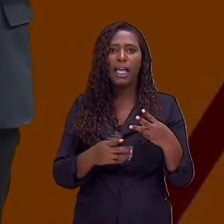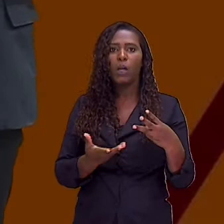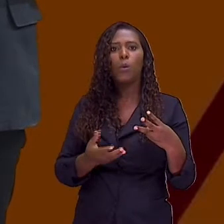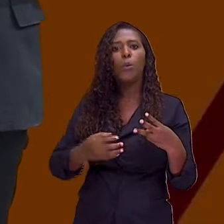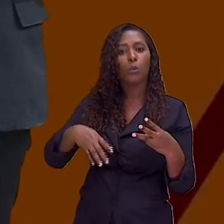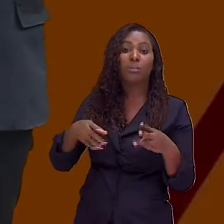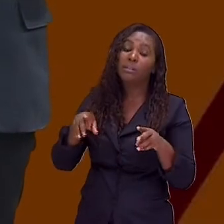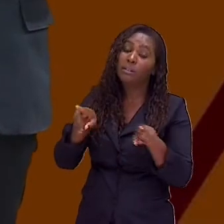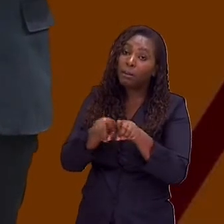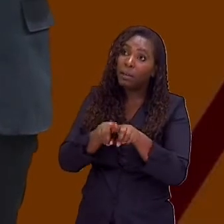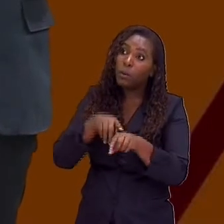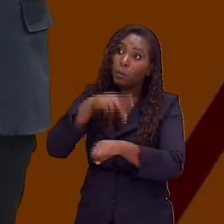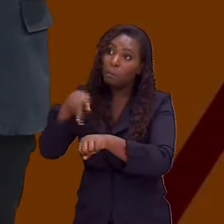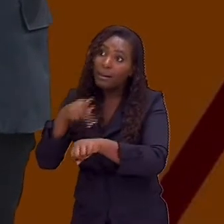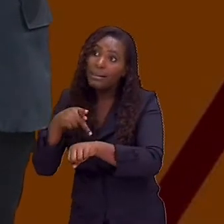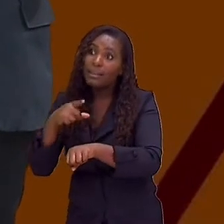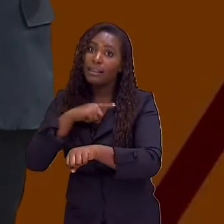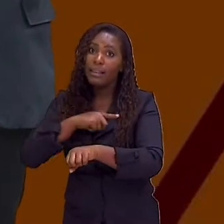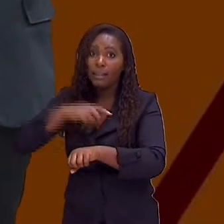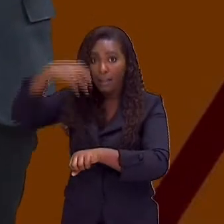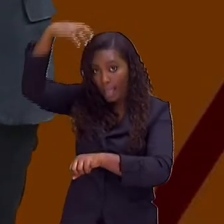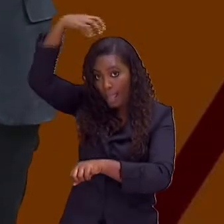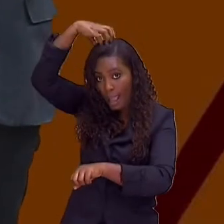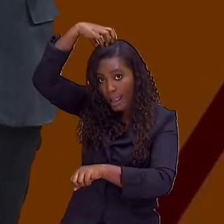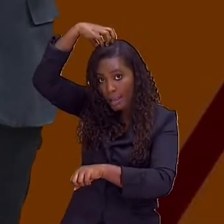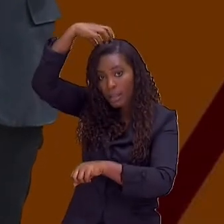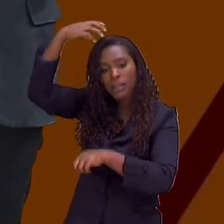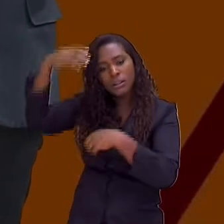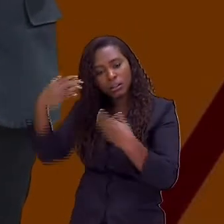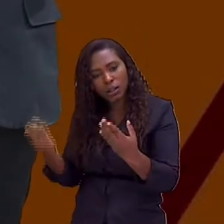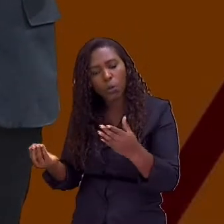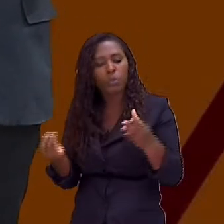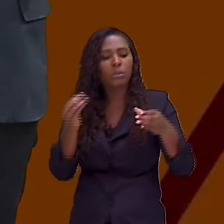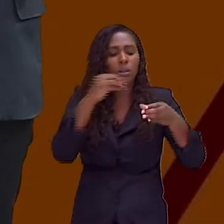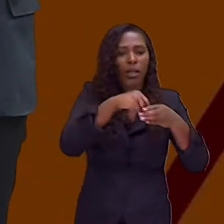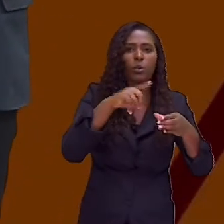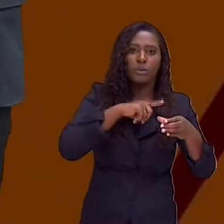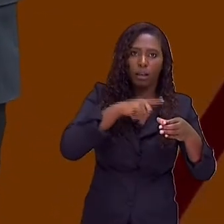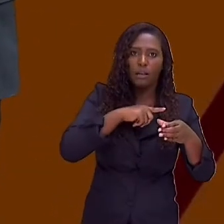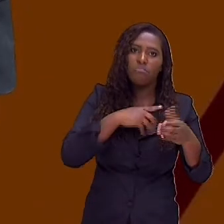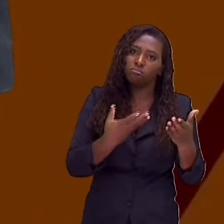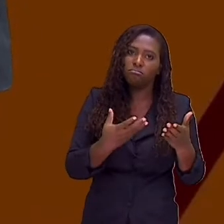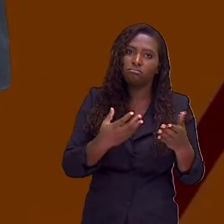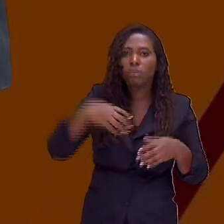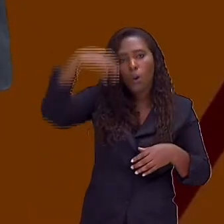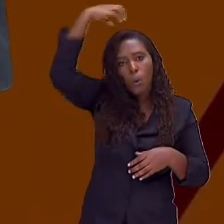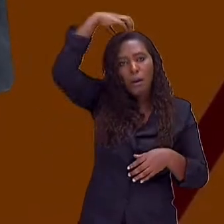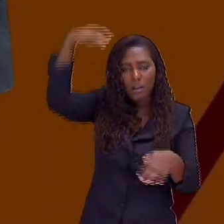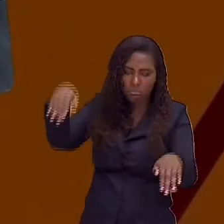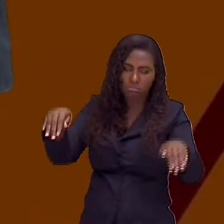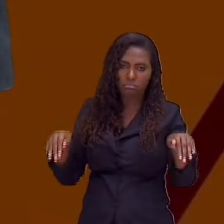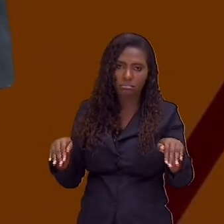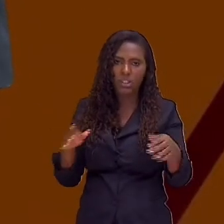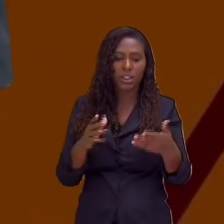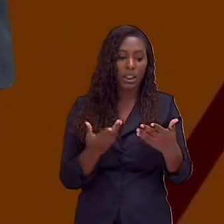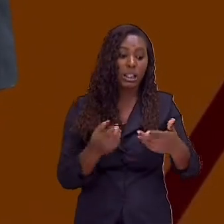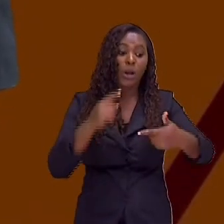rei. Esse sistema possui a atribuição de governar o povo, administrar os interesses